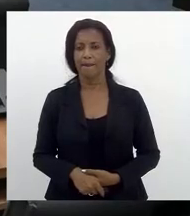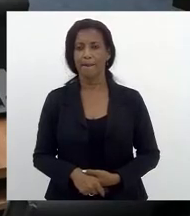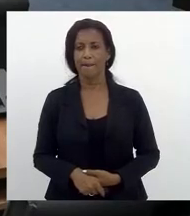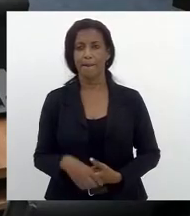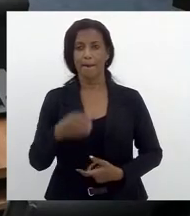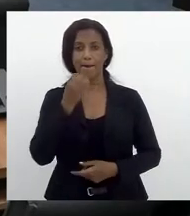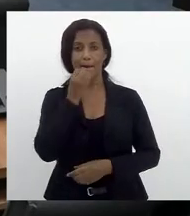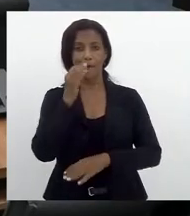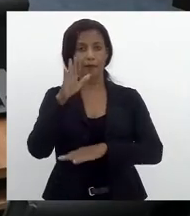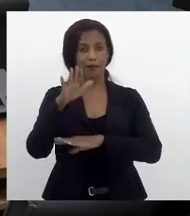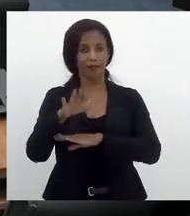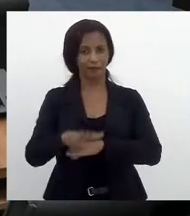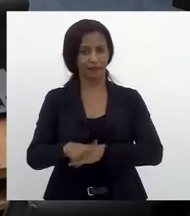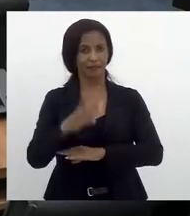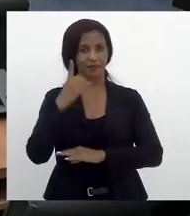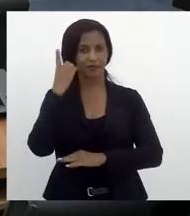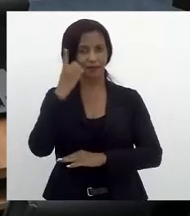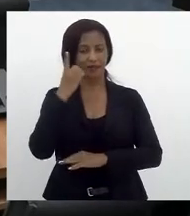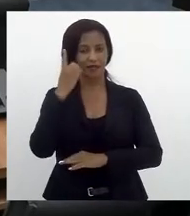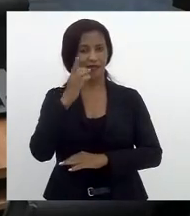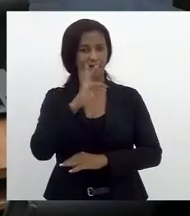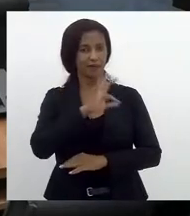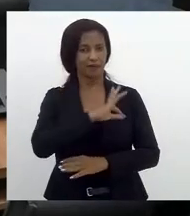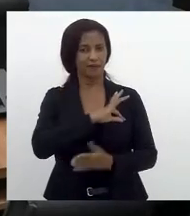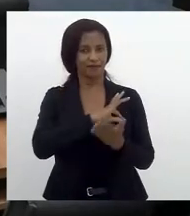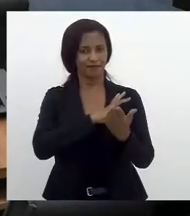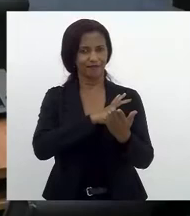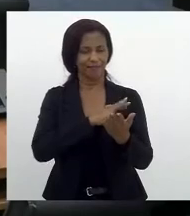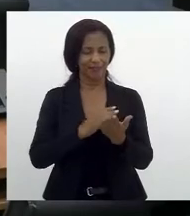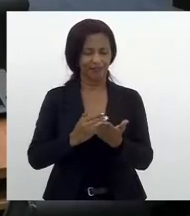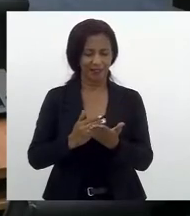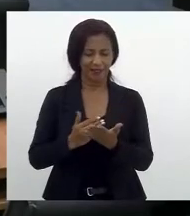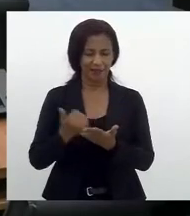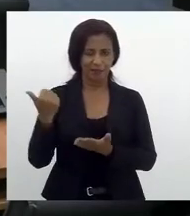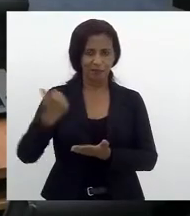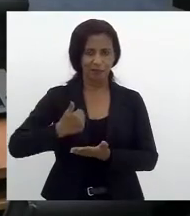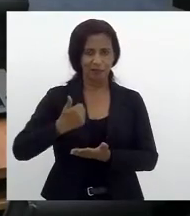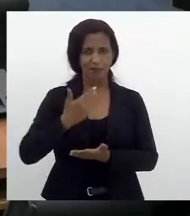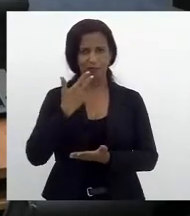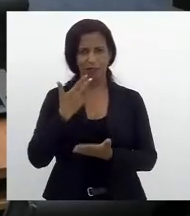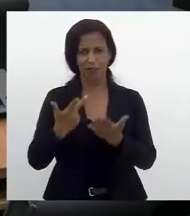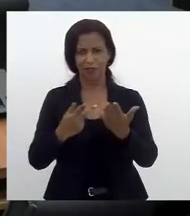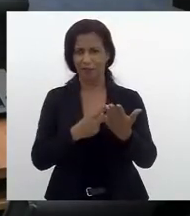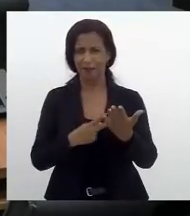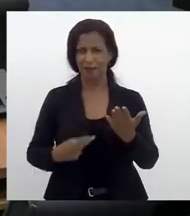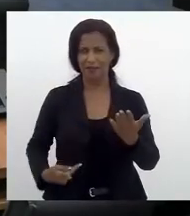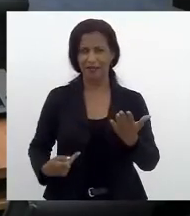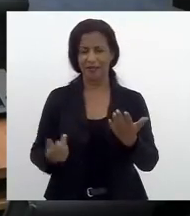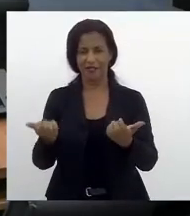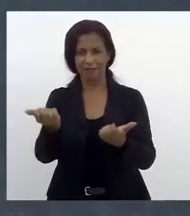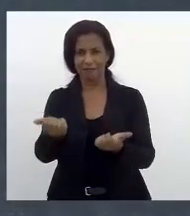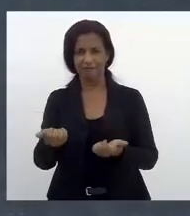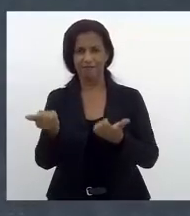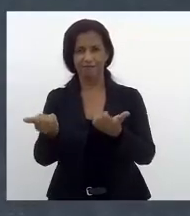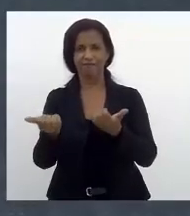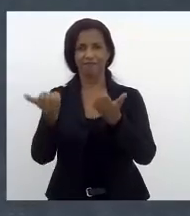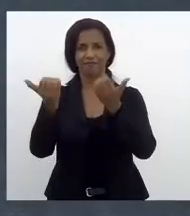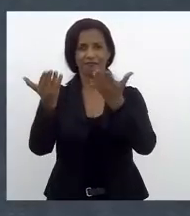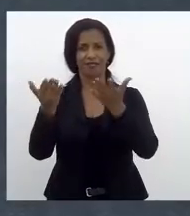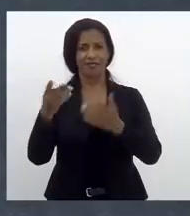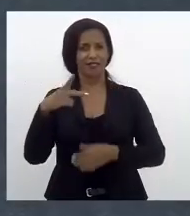Boa tarde, deputada Marta Rocha. Primeiro, deixe-me registrar que vossa presidência engrandece aqui o nosso